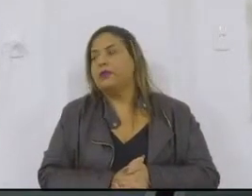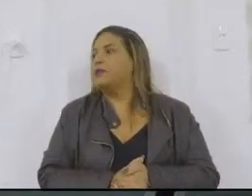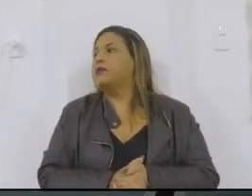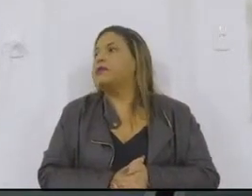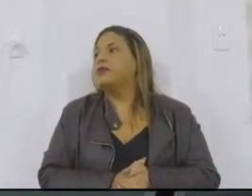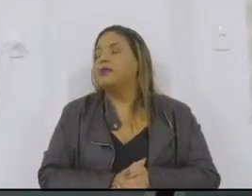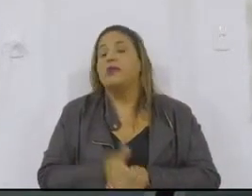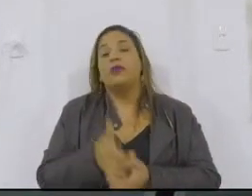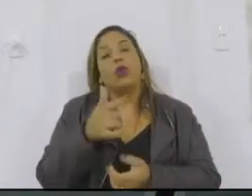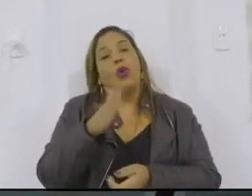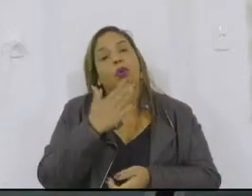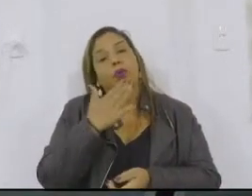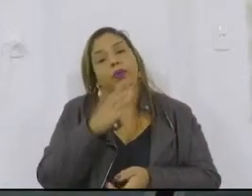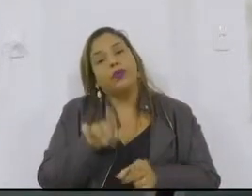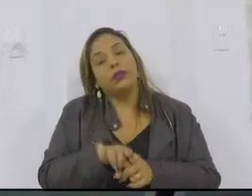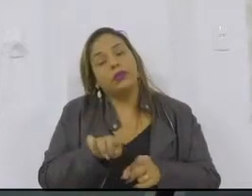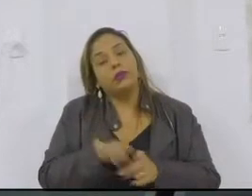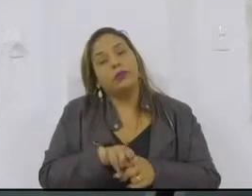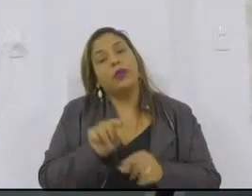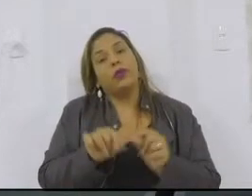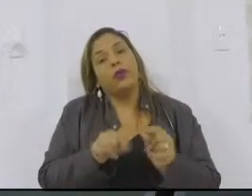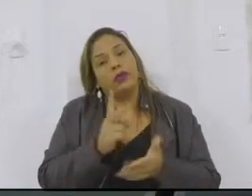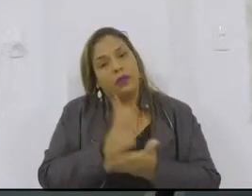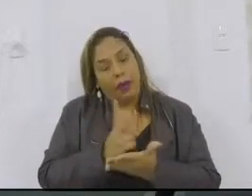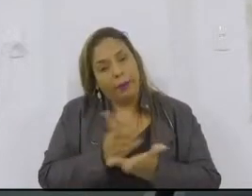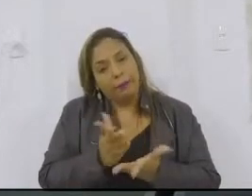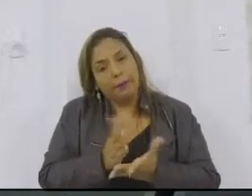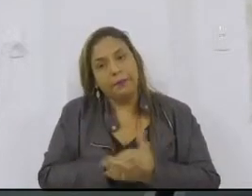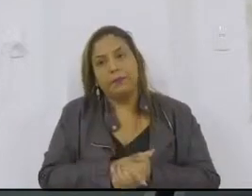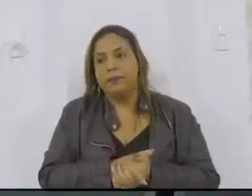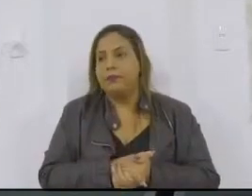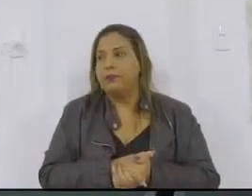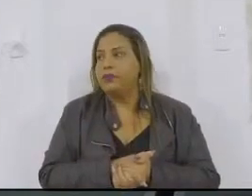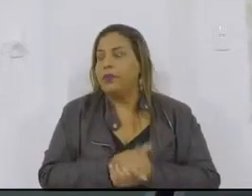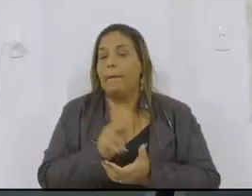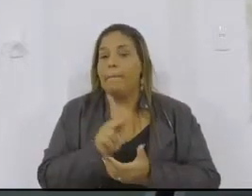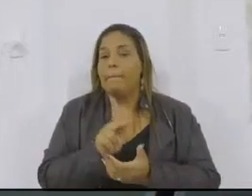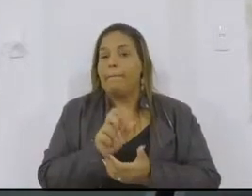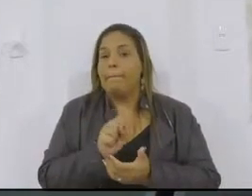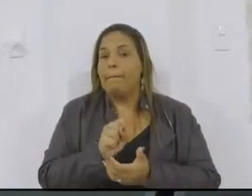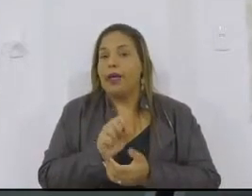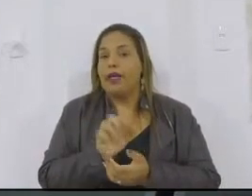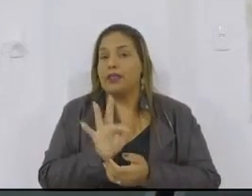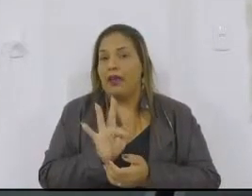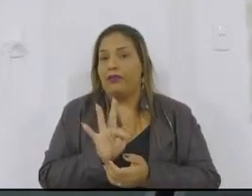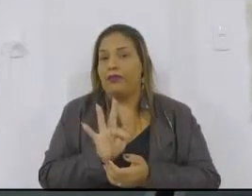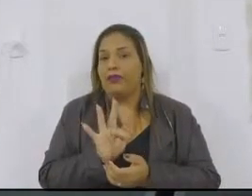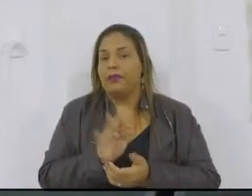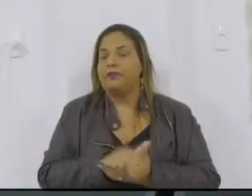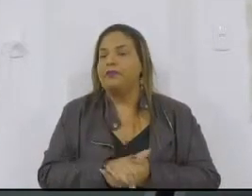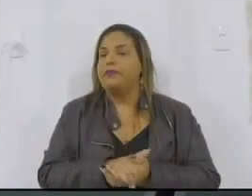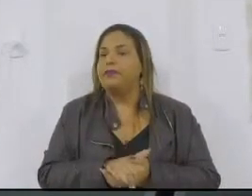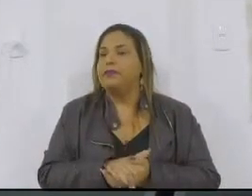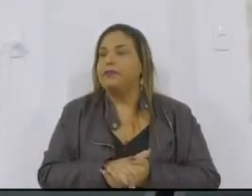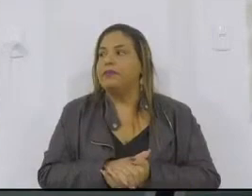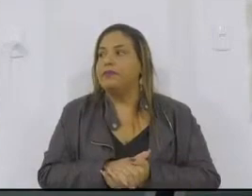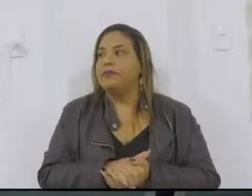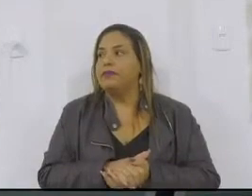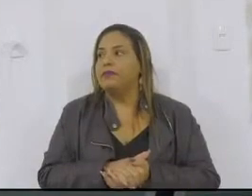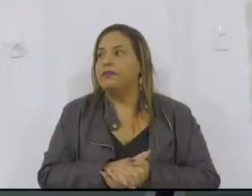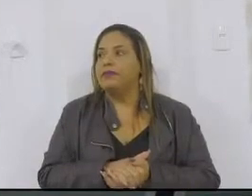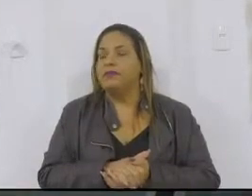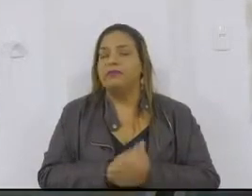Outra solicitação nossa, é a de sempre, é a questão do PSF do 102. Não tivemos